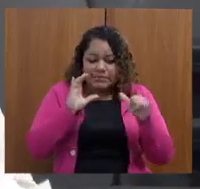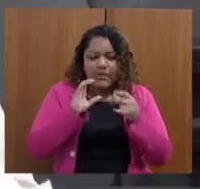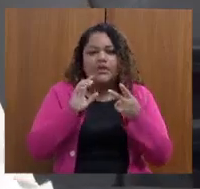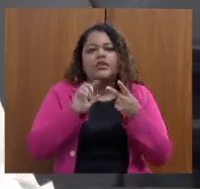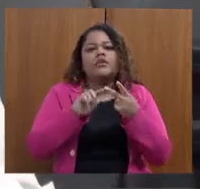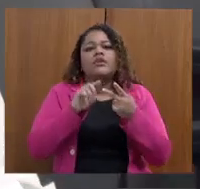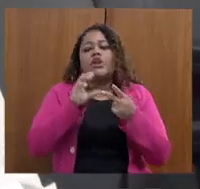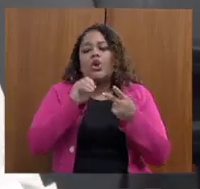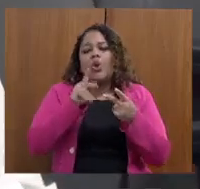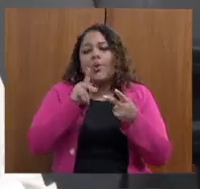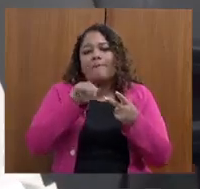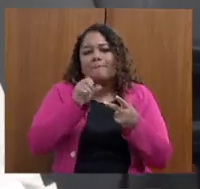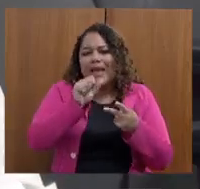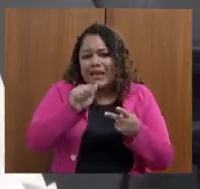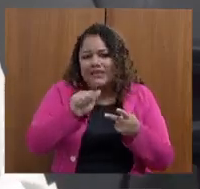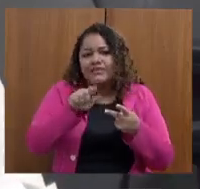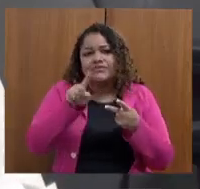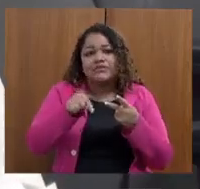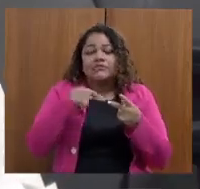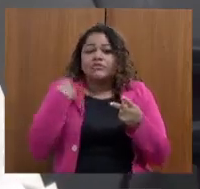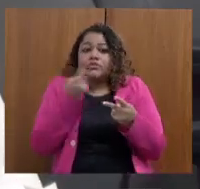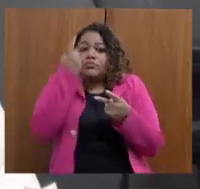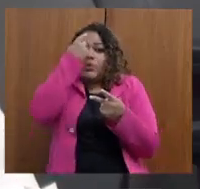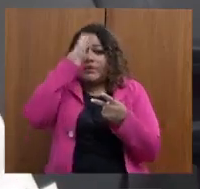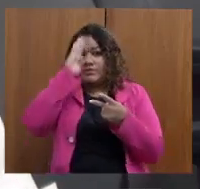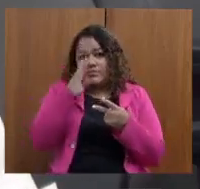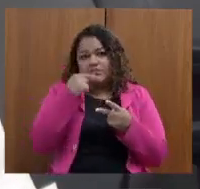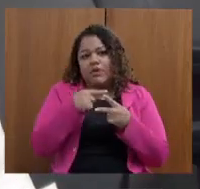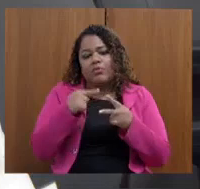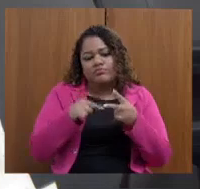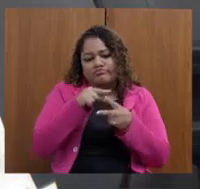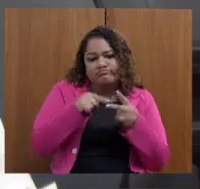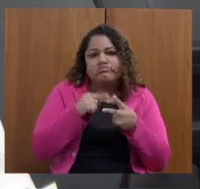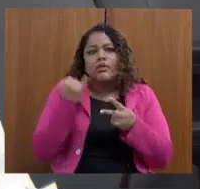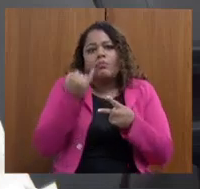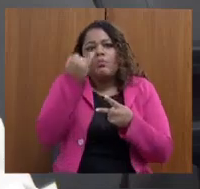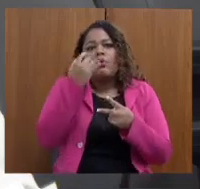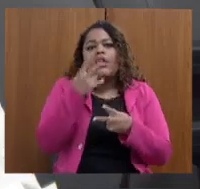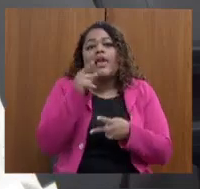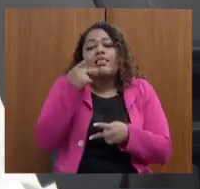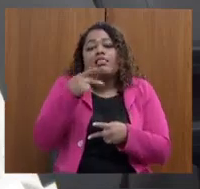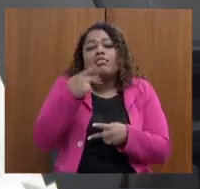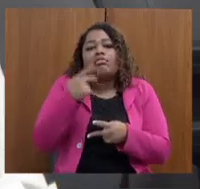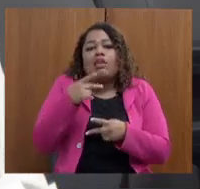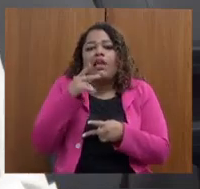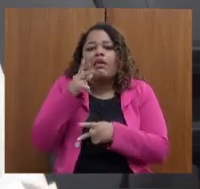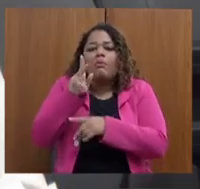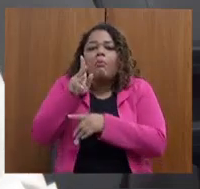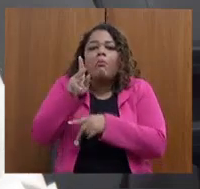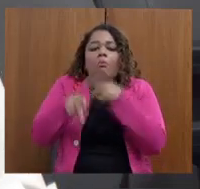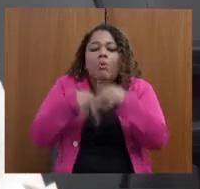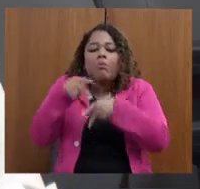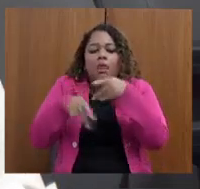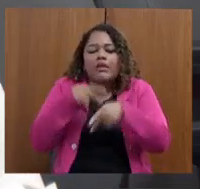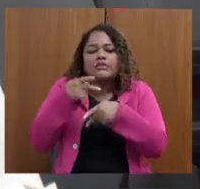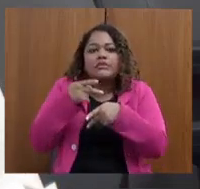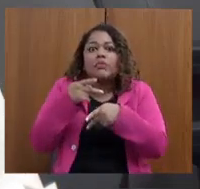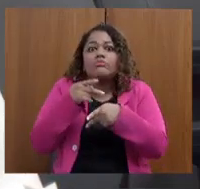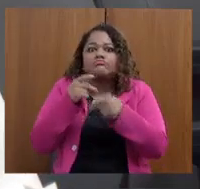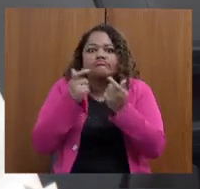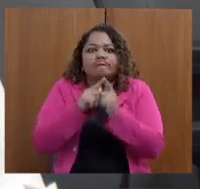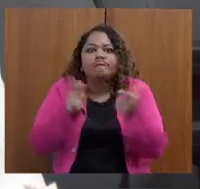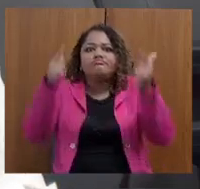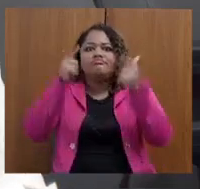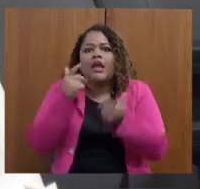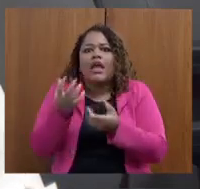pela prestação de serviço muito direto e muito palpável para a população que as duas têm então é algo que eu também senti falta de ver na sua apresentação